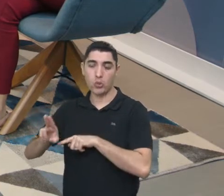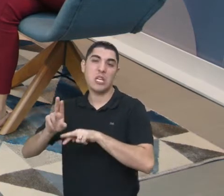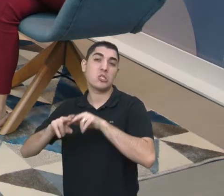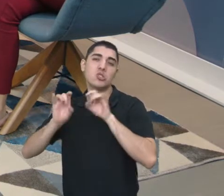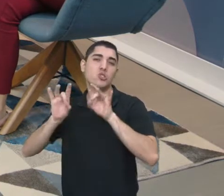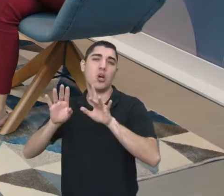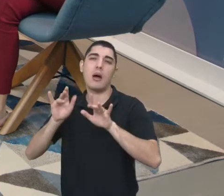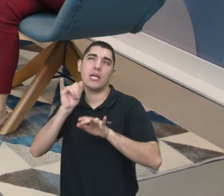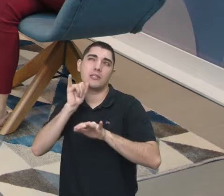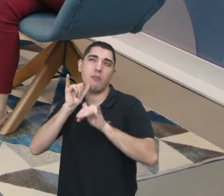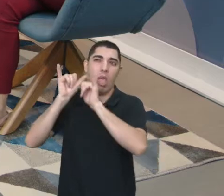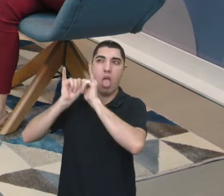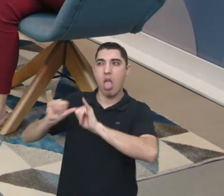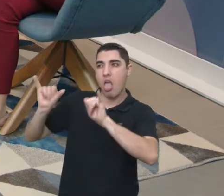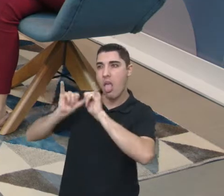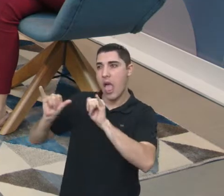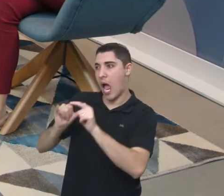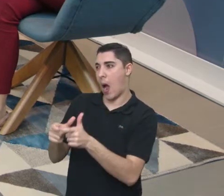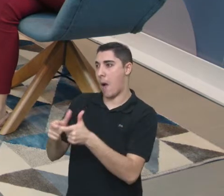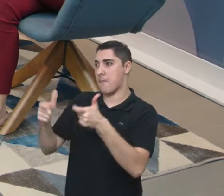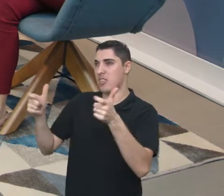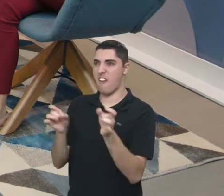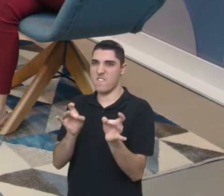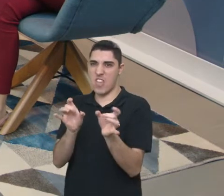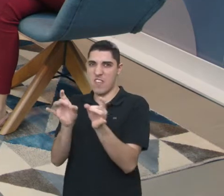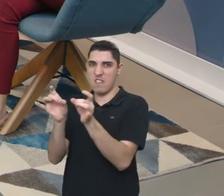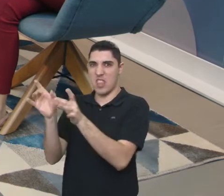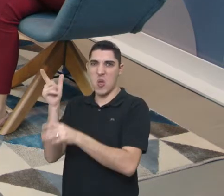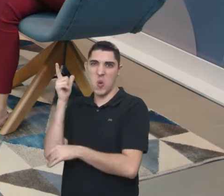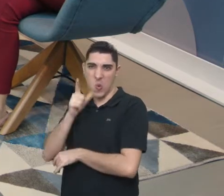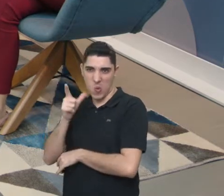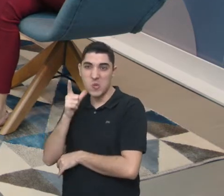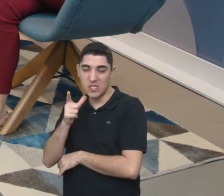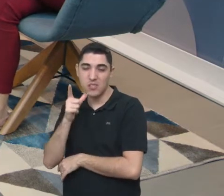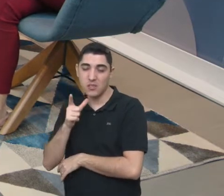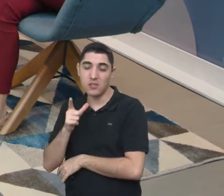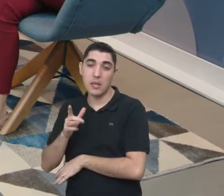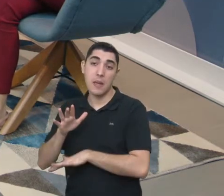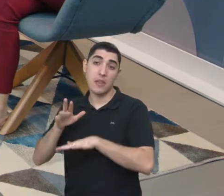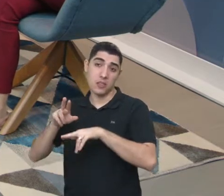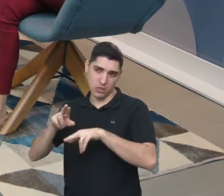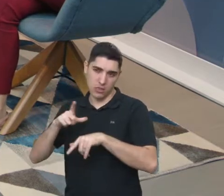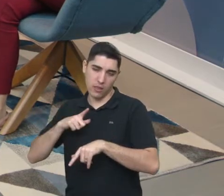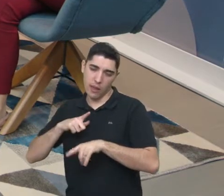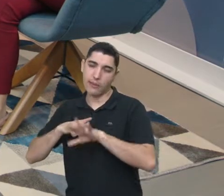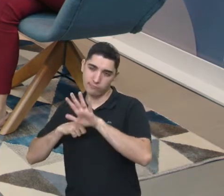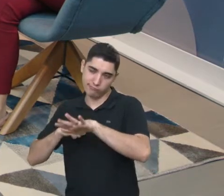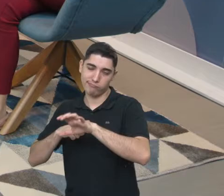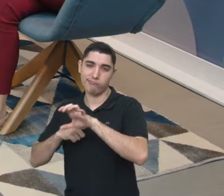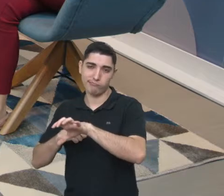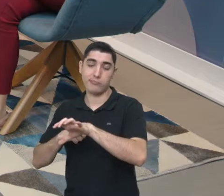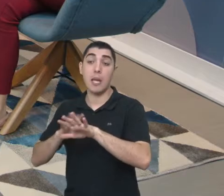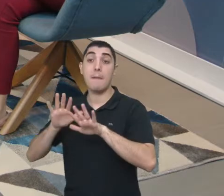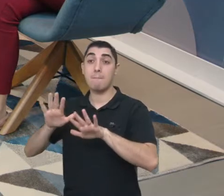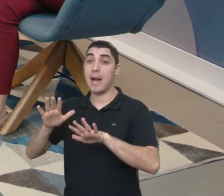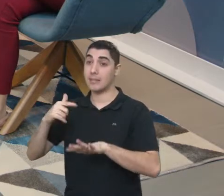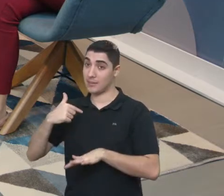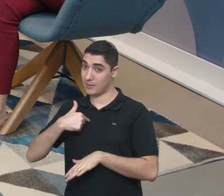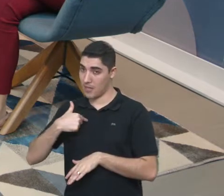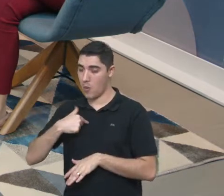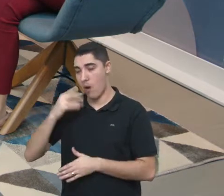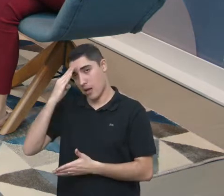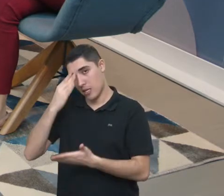próprio marketing, né? Para aumentar as suas vendas e tudo mais. Acho que tem essa parte. Mas eu tento